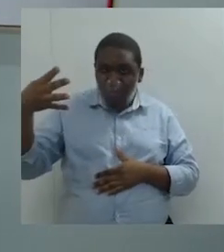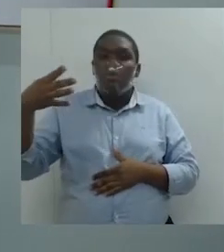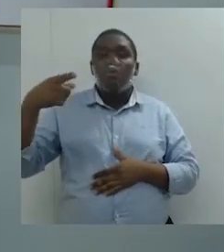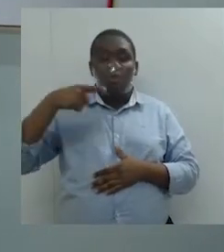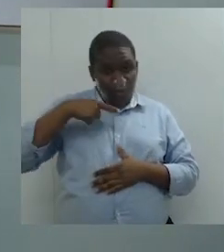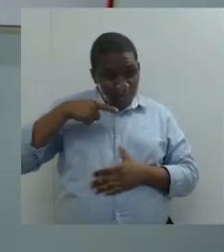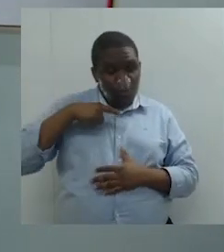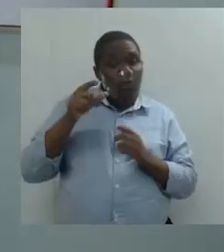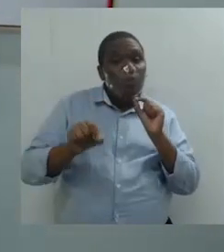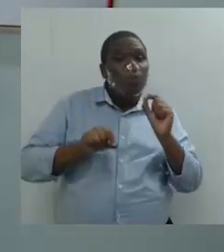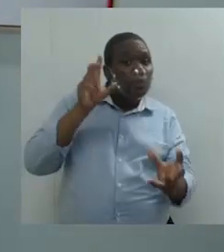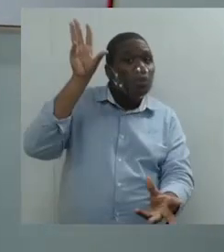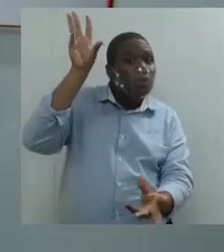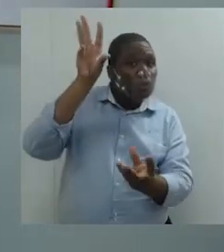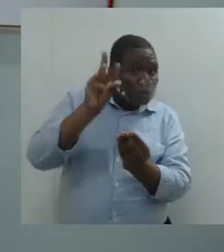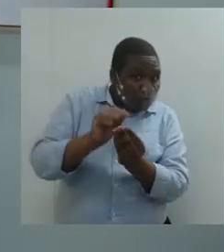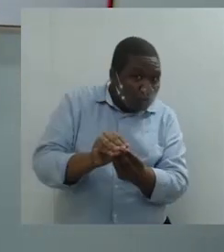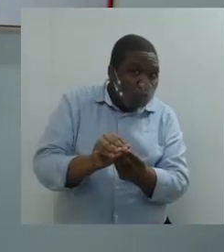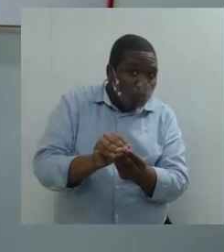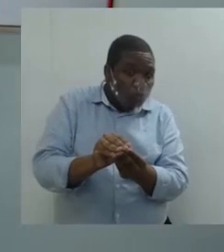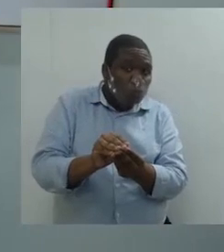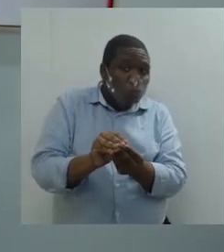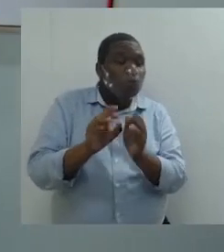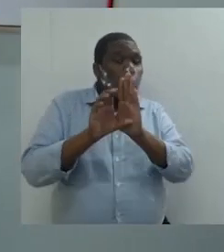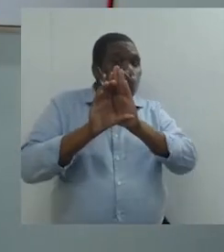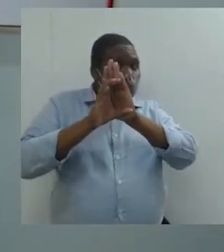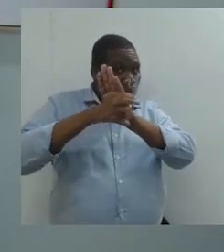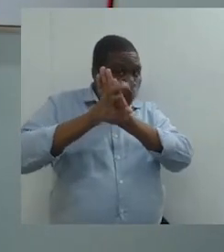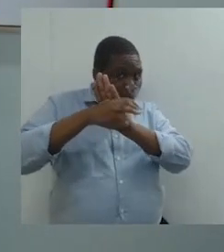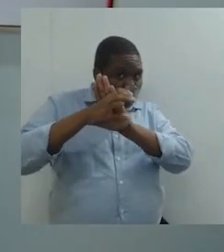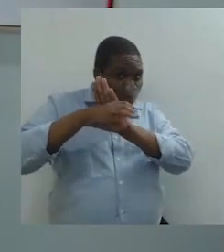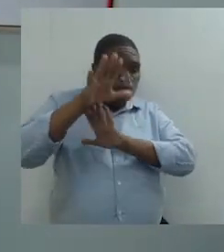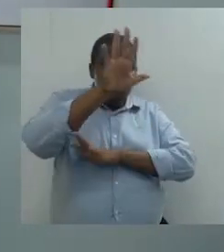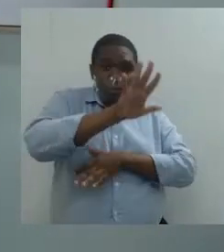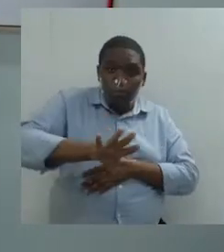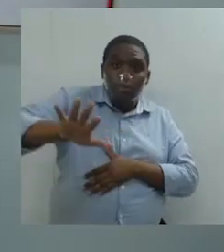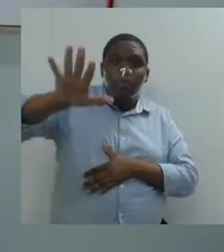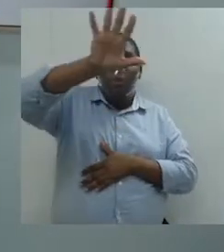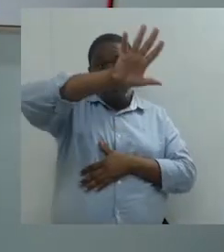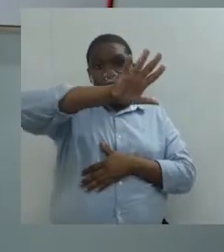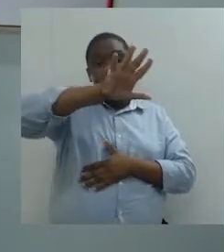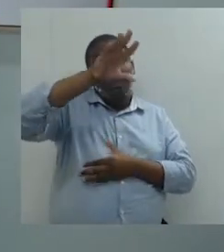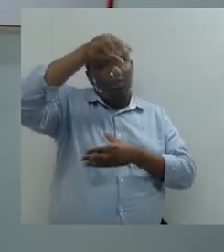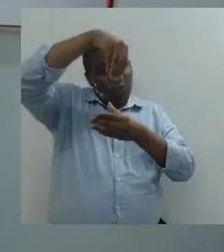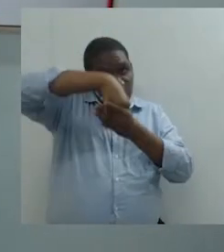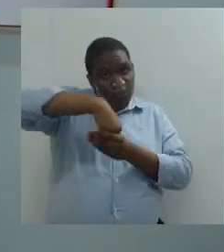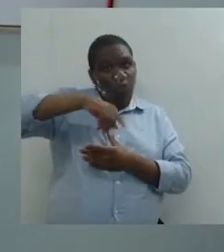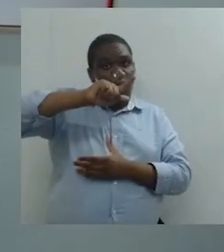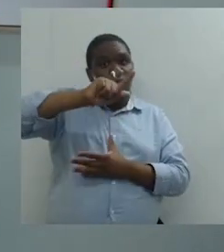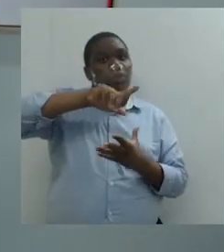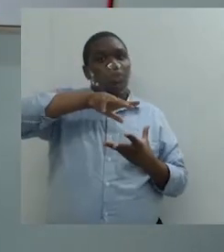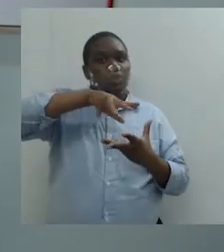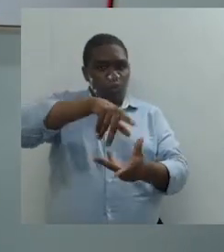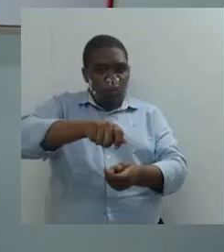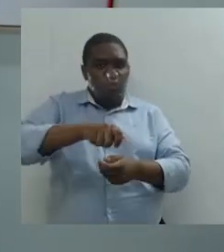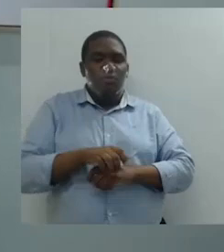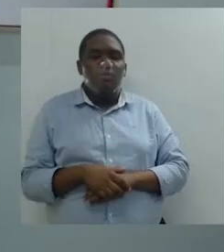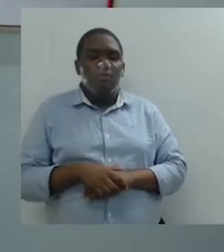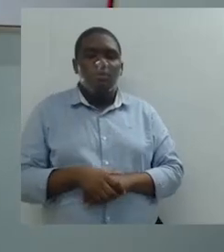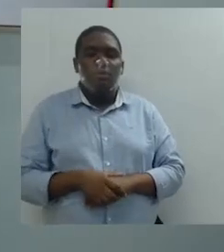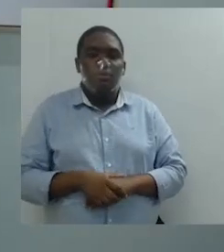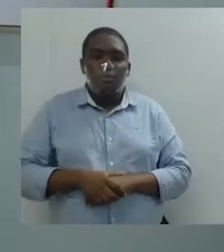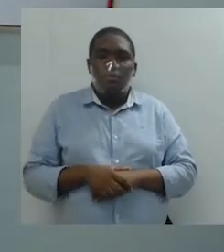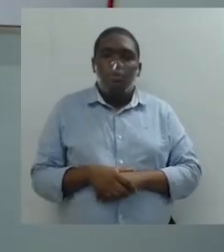se resume nesse conceito de paisagem geográfica.